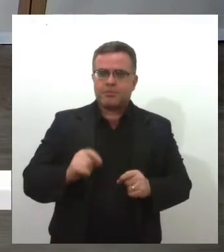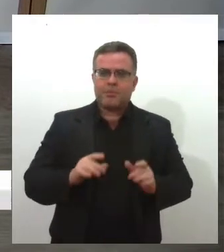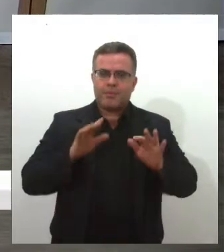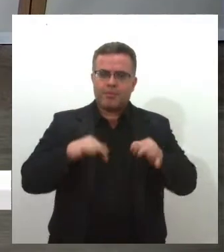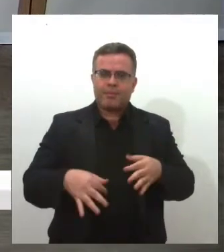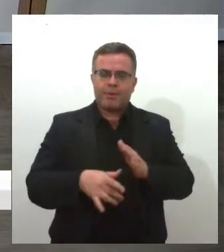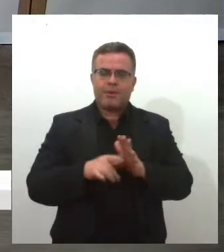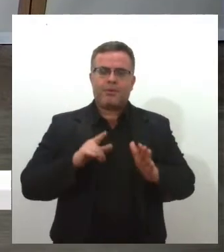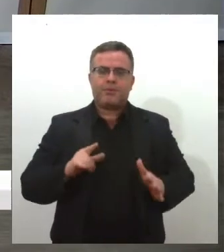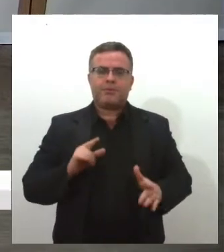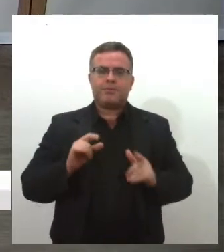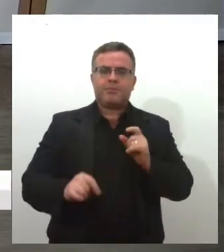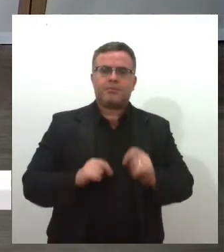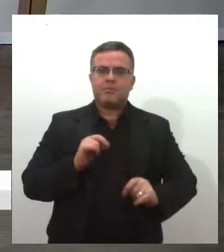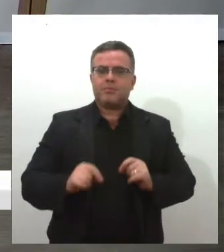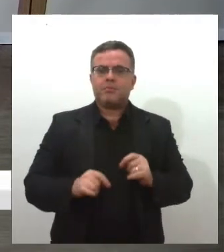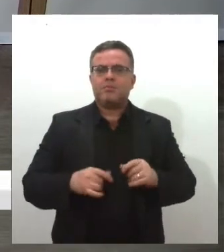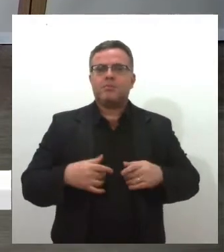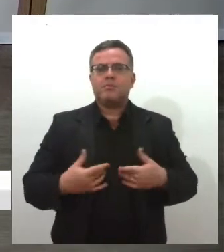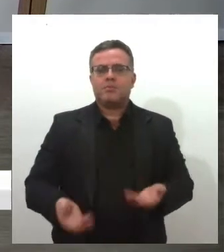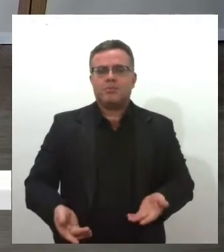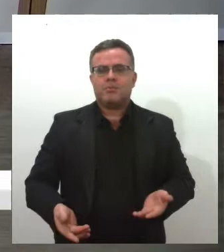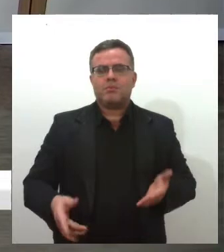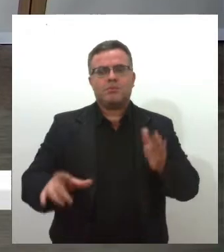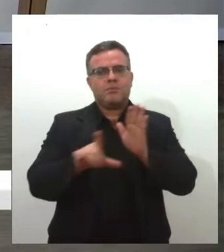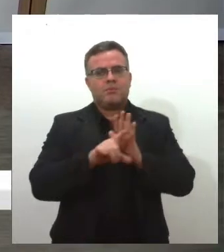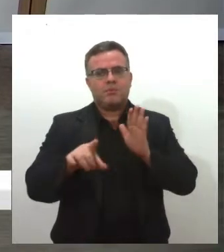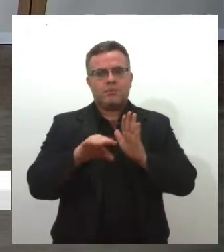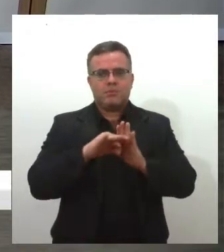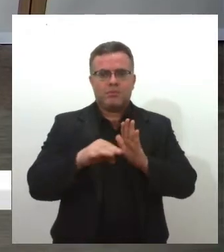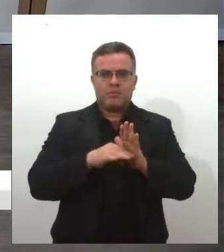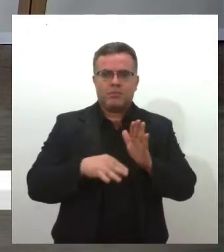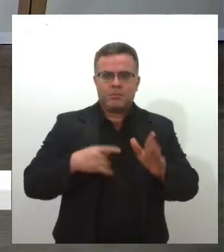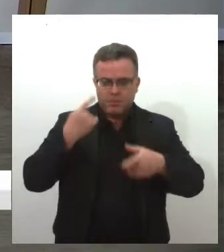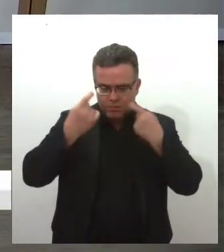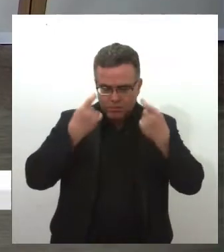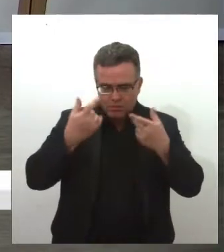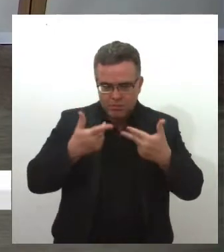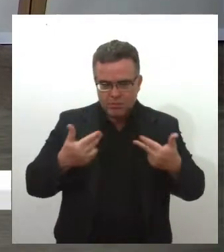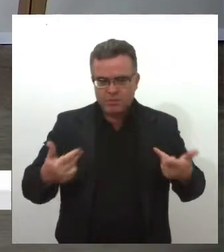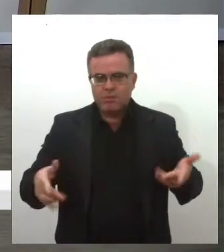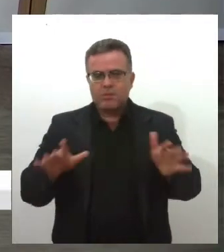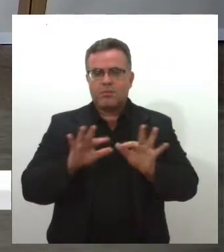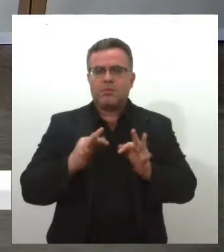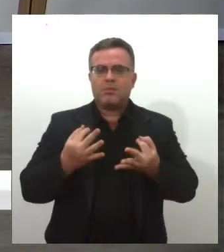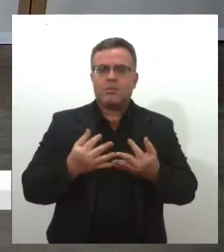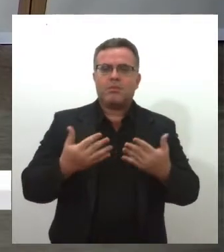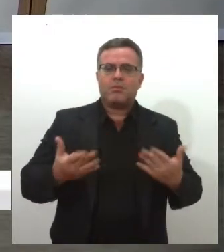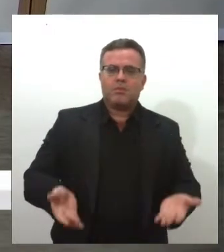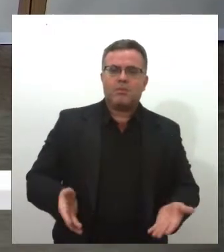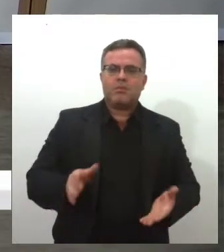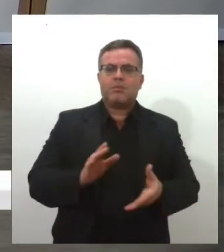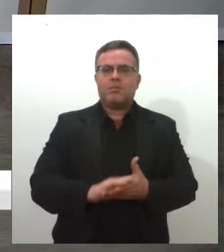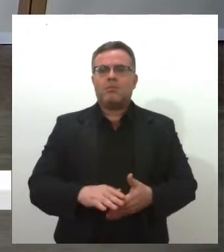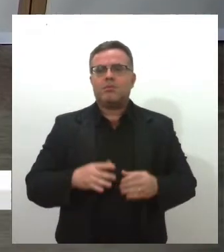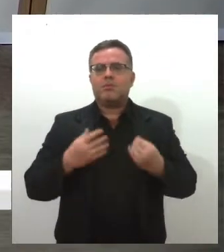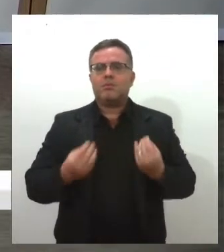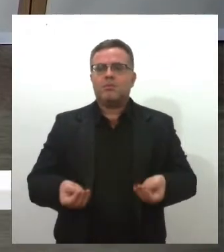anterior dizendo, né, sobre questões legais que preocupavam aí algumas famílias. Como que